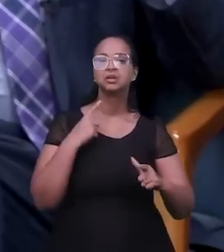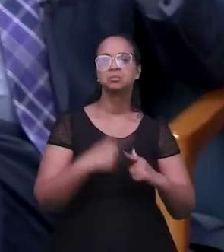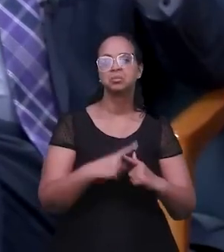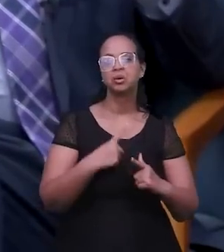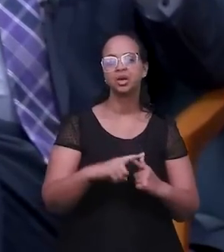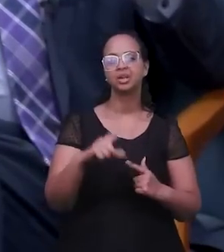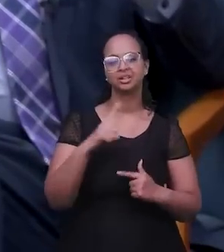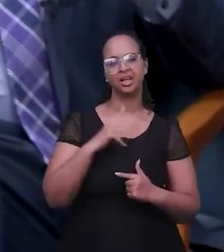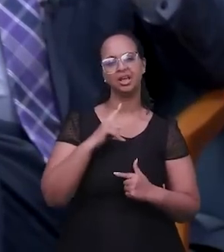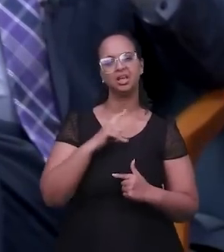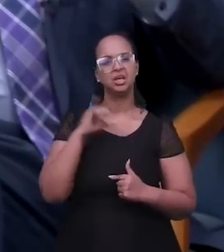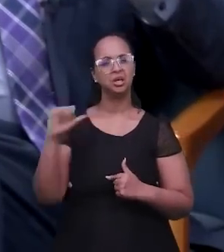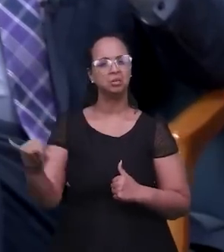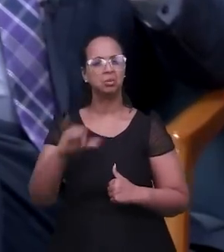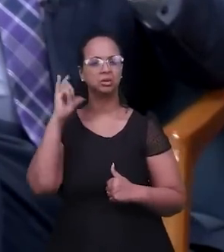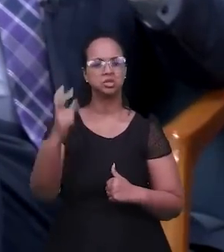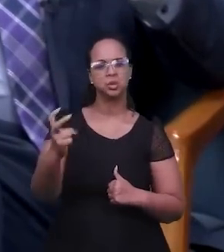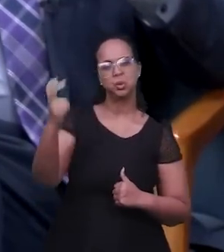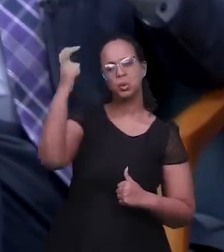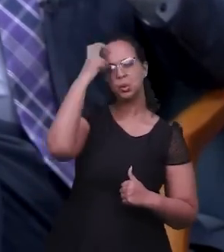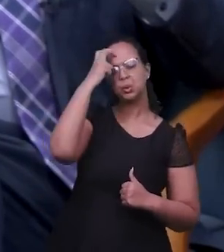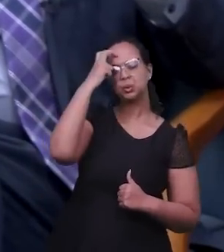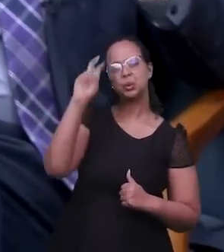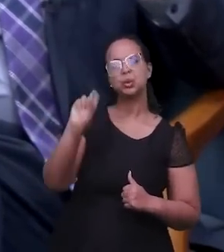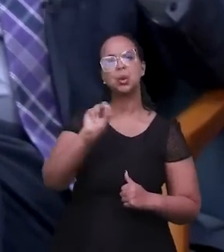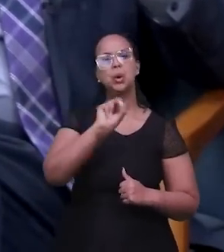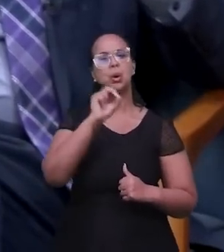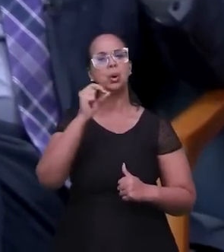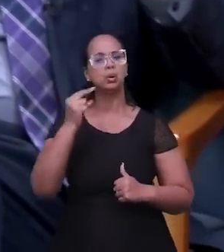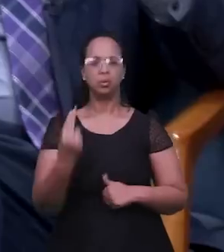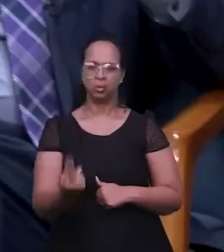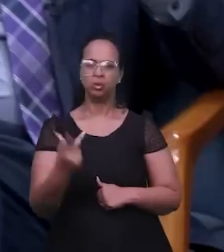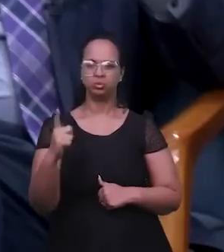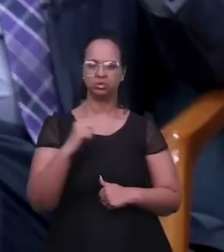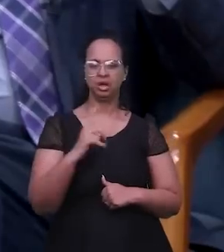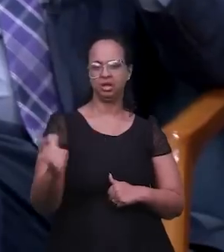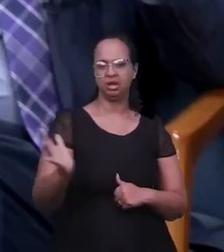Há alguma importância cultural